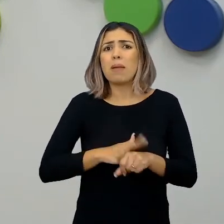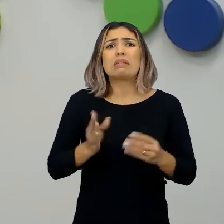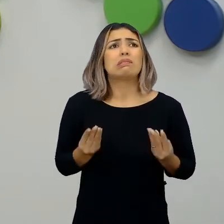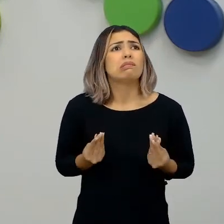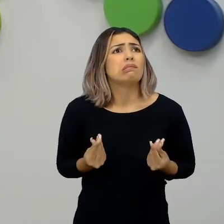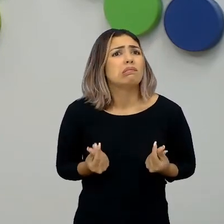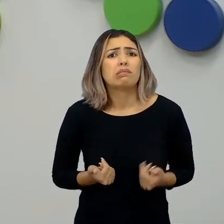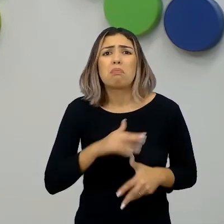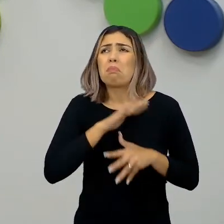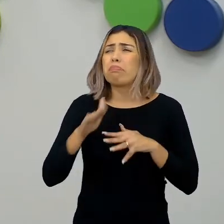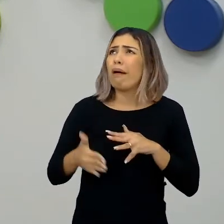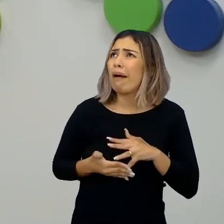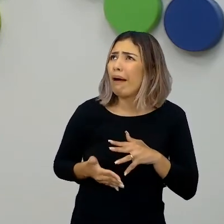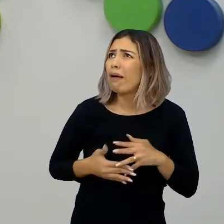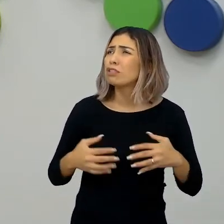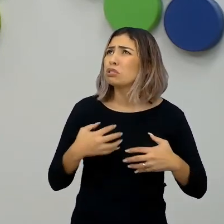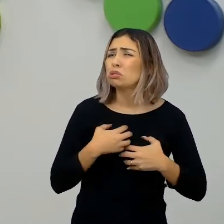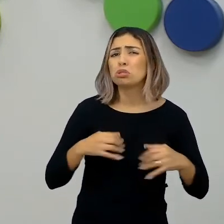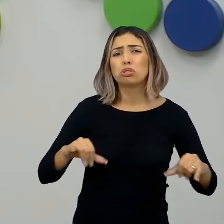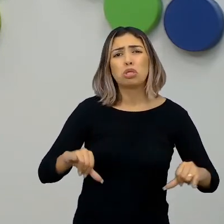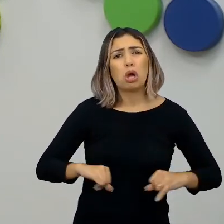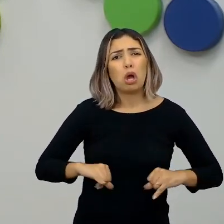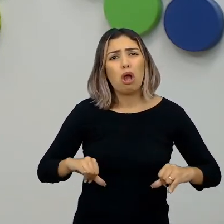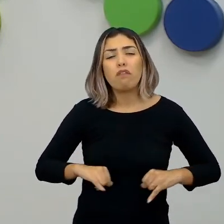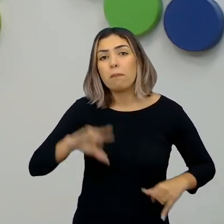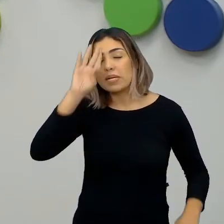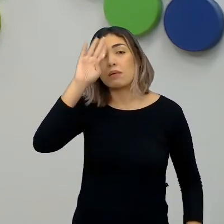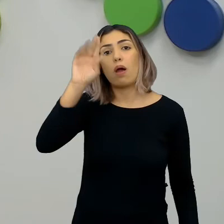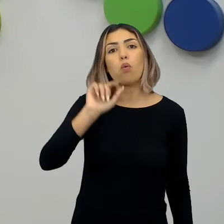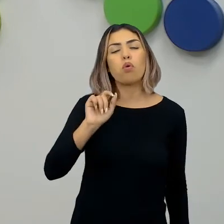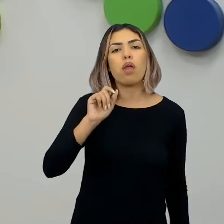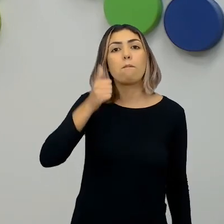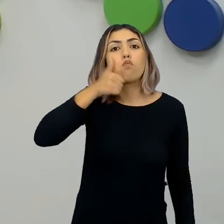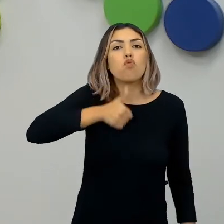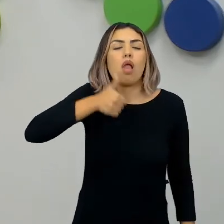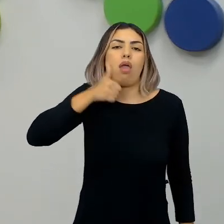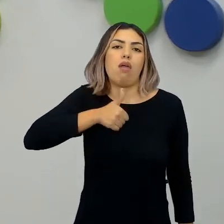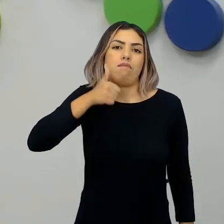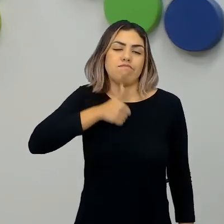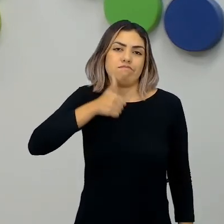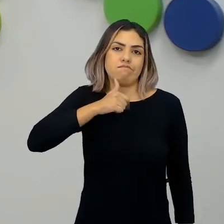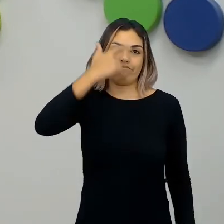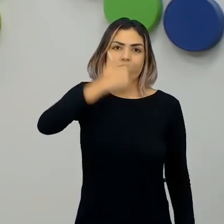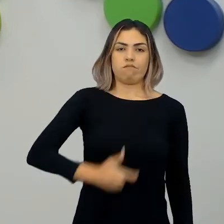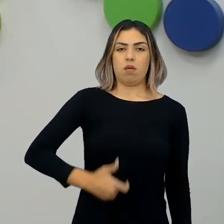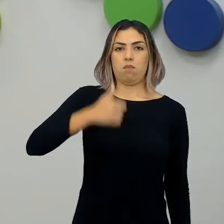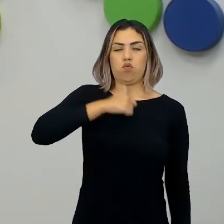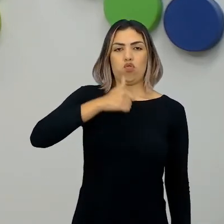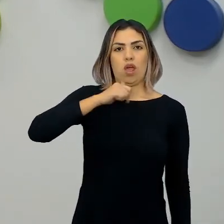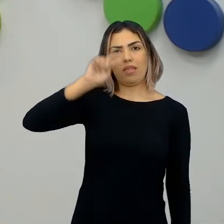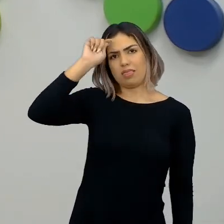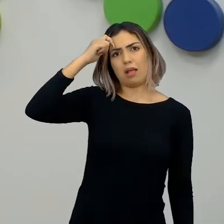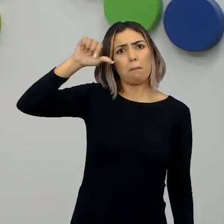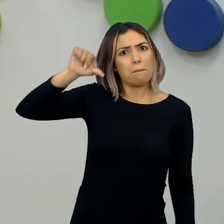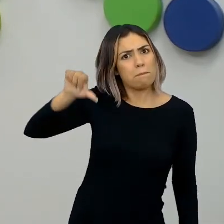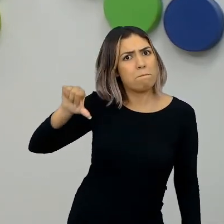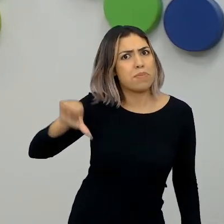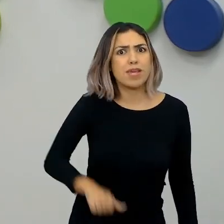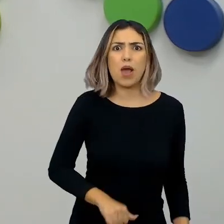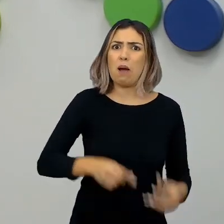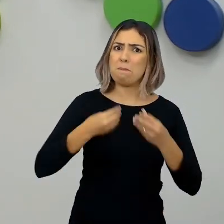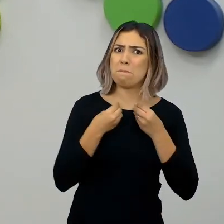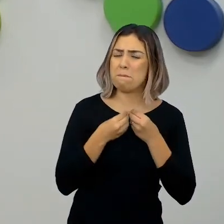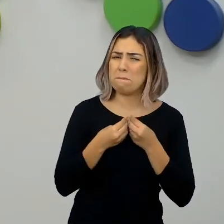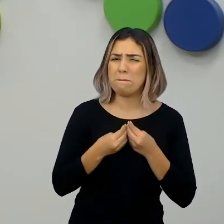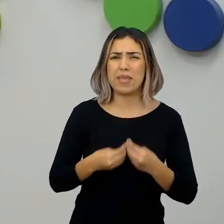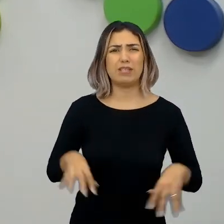que existem, são as mulheres negras, né? Porque a gente está falando então da ideia do racismo, mas também